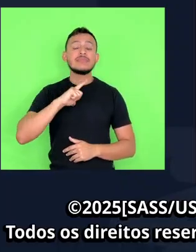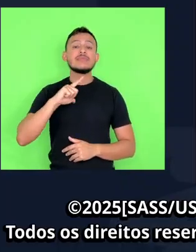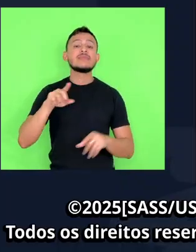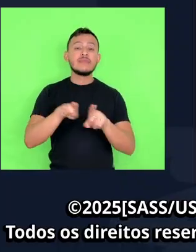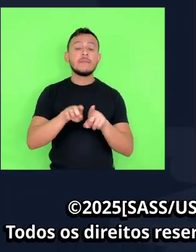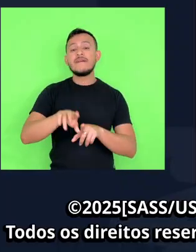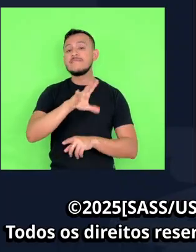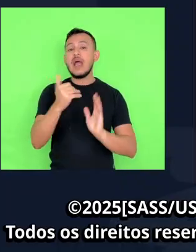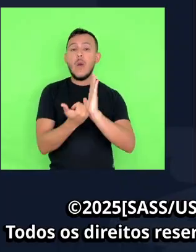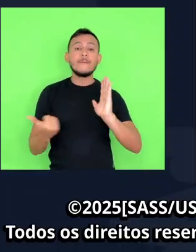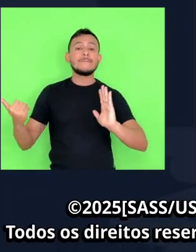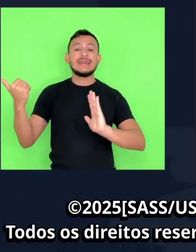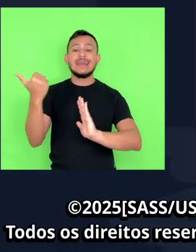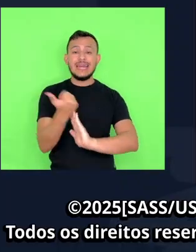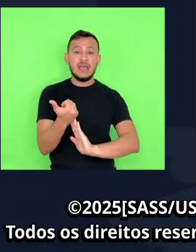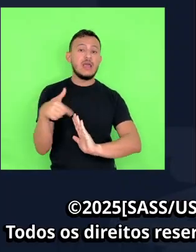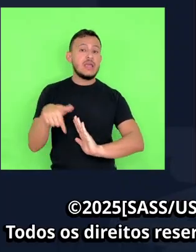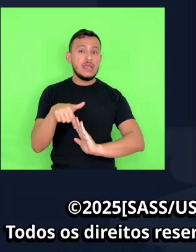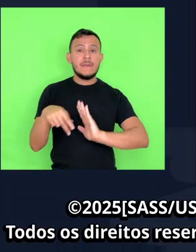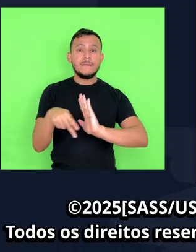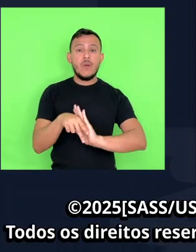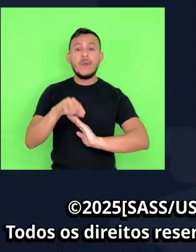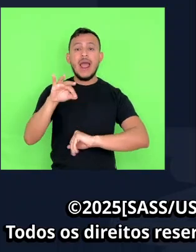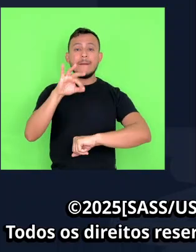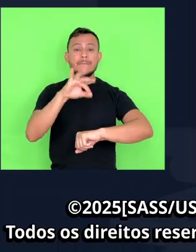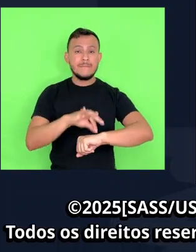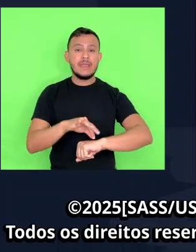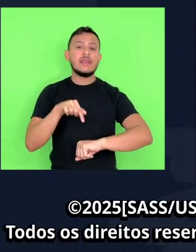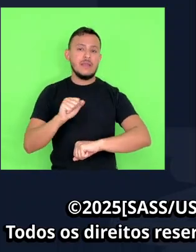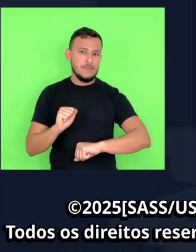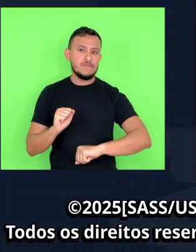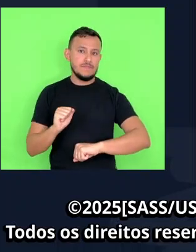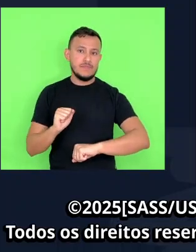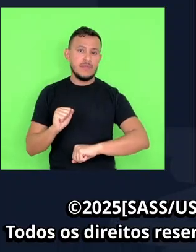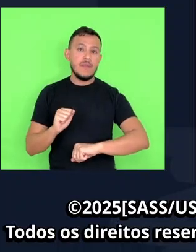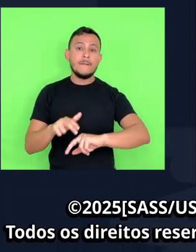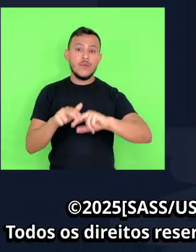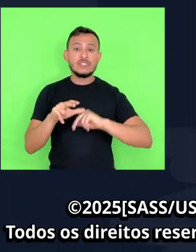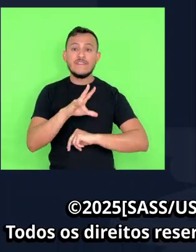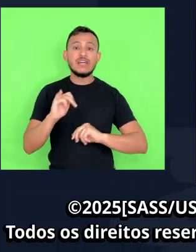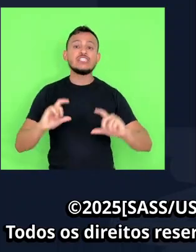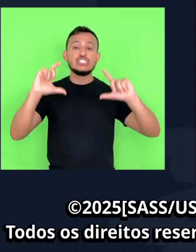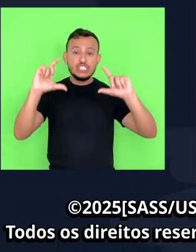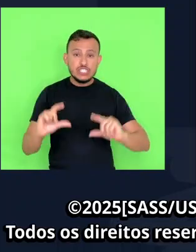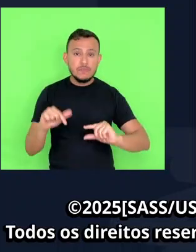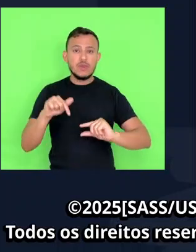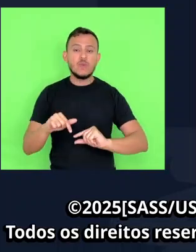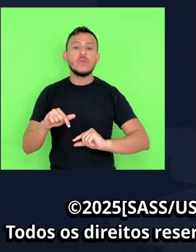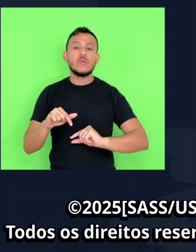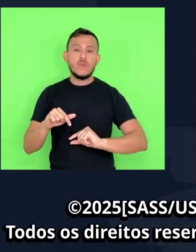vai aumentar os predadores das abelhas polinizadoras. Então, vai diminuir as